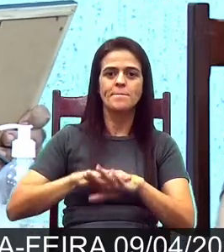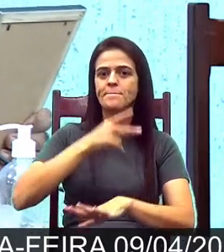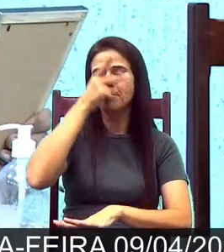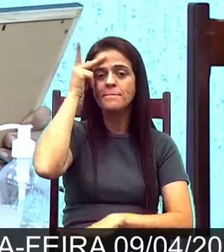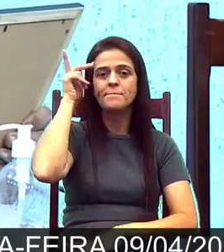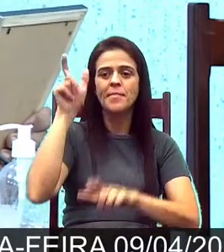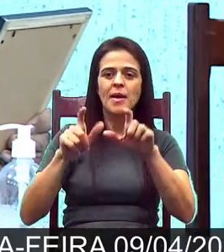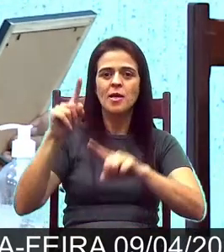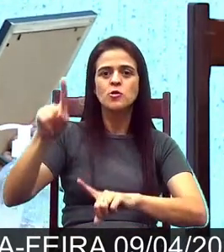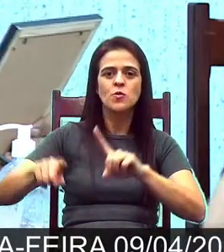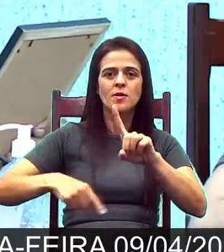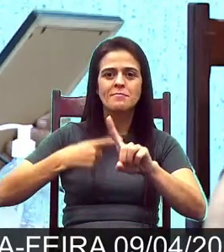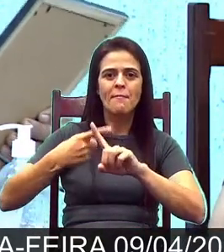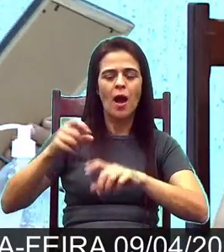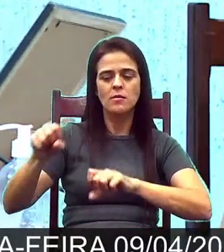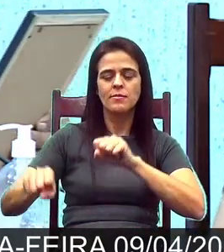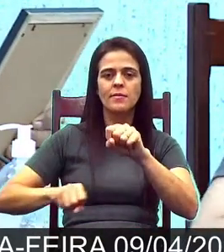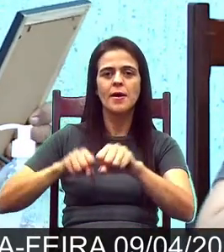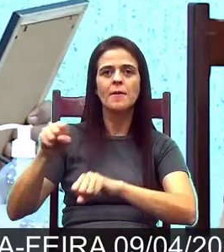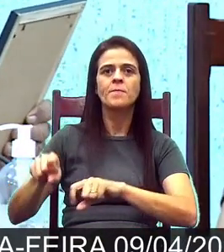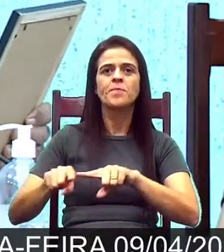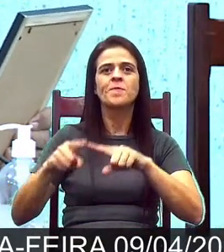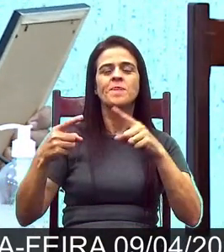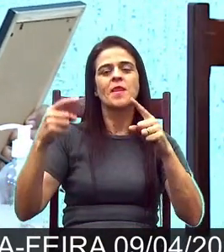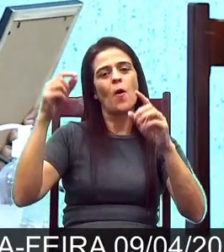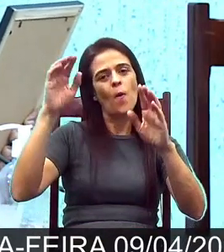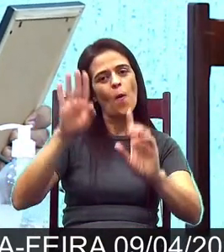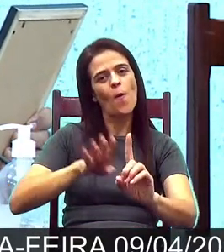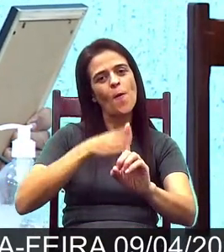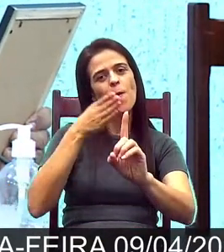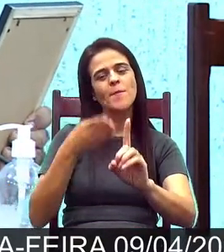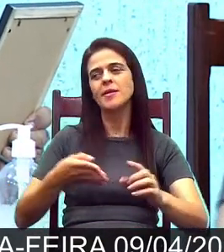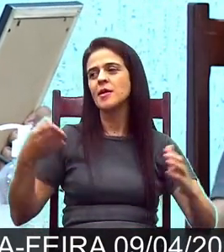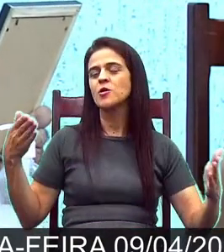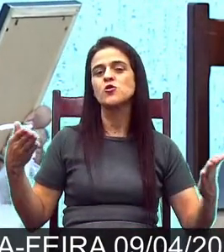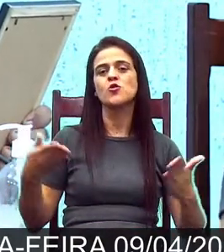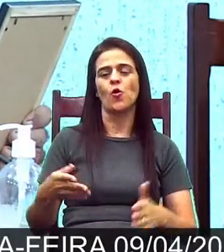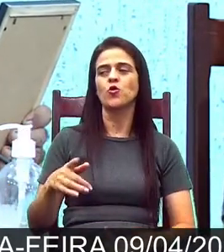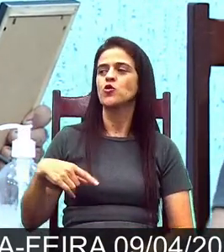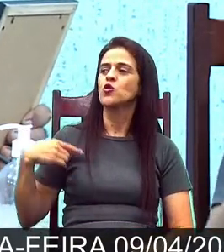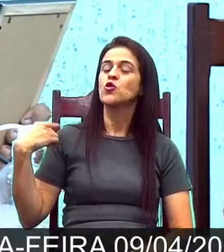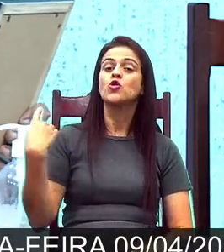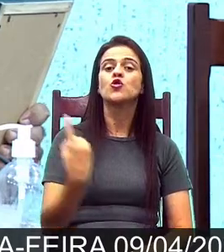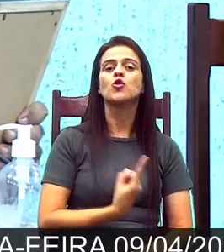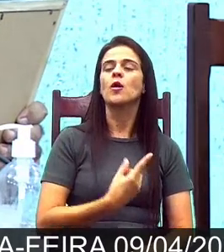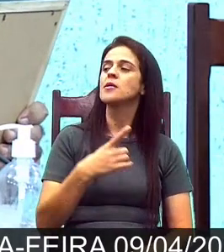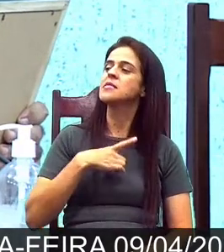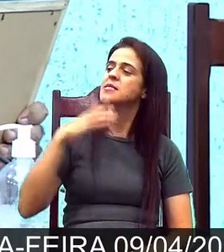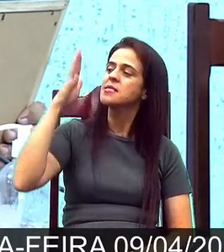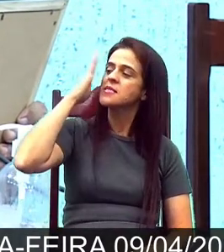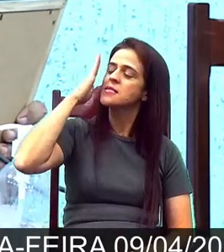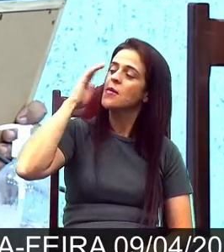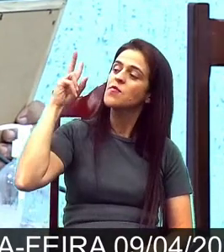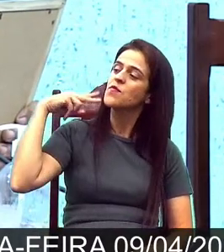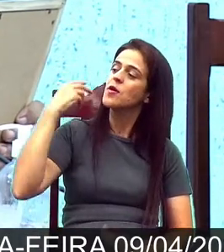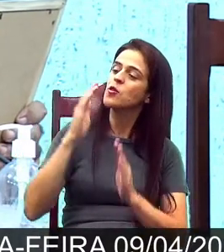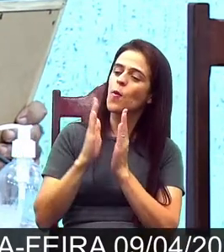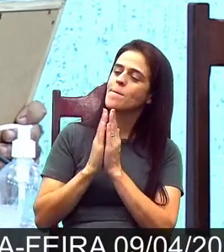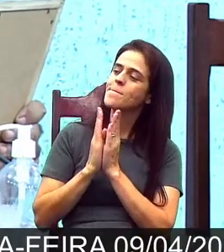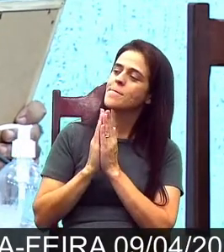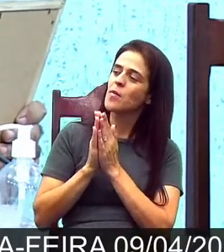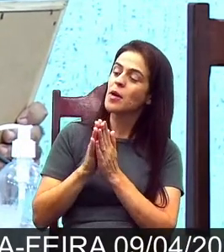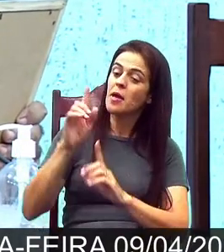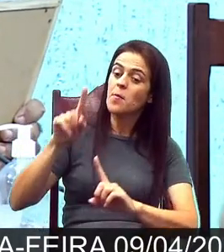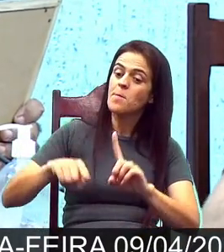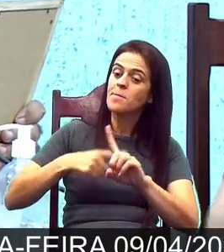cidade. Portanto, esta é a homenagem. Estamos desenvolvendo, Luiz Pamoeiro, o ciclismo em